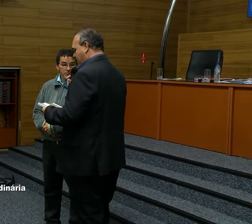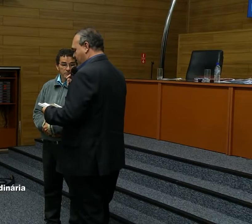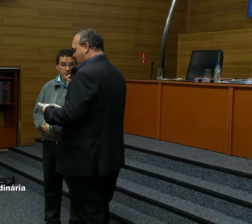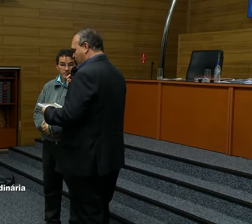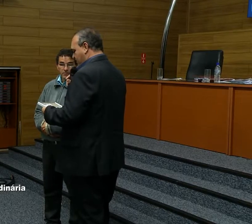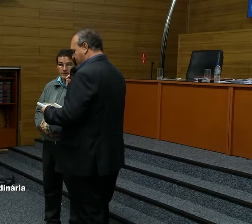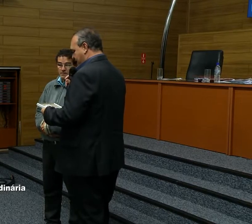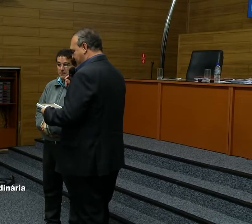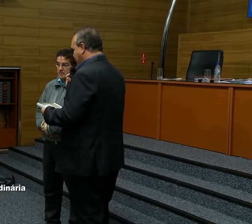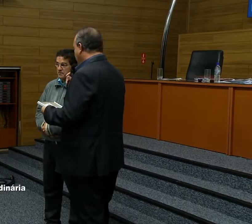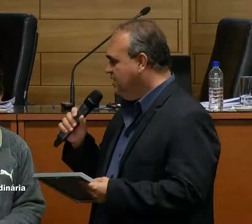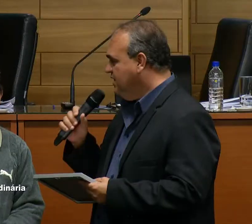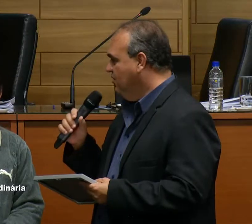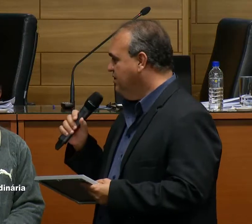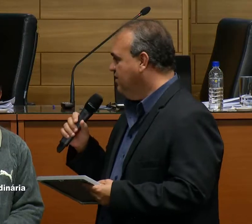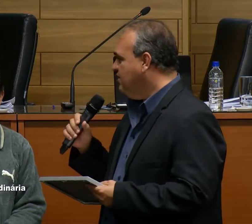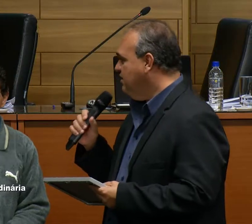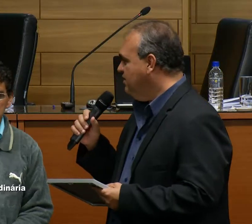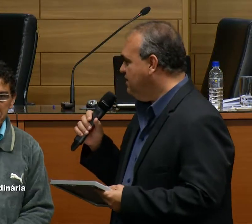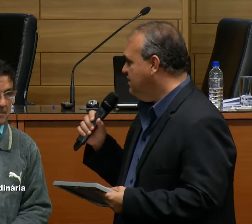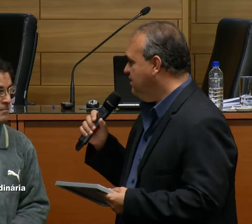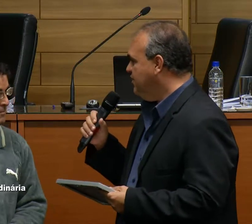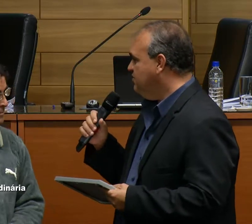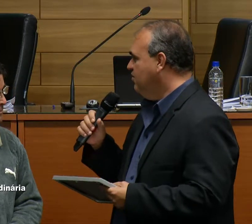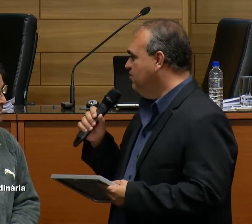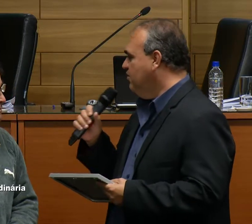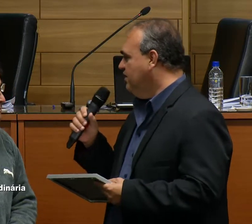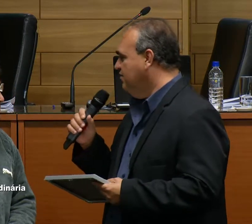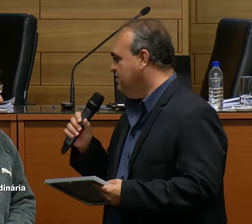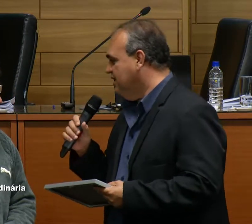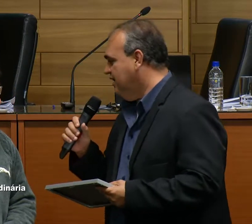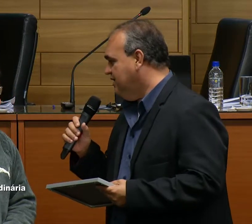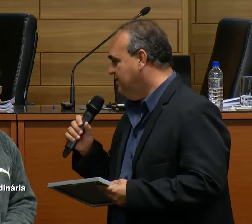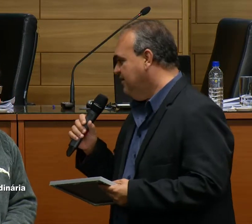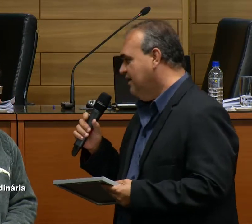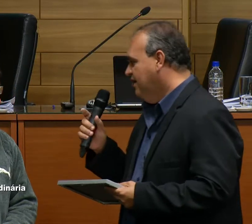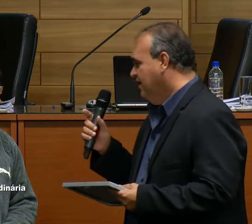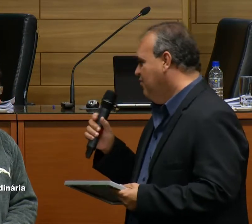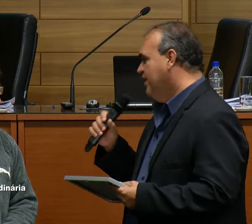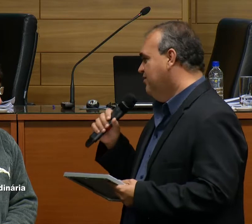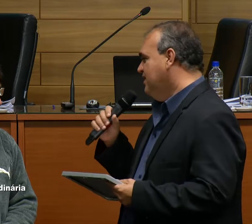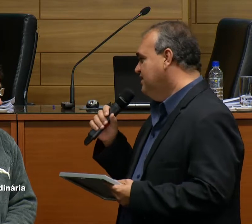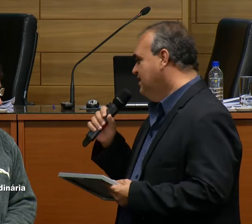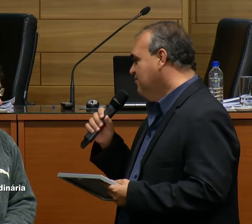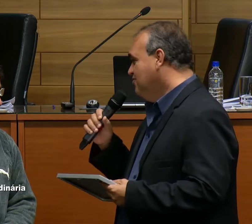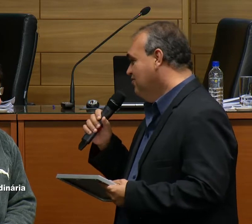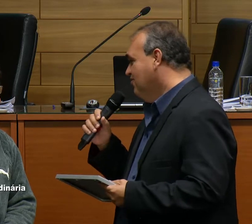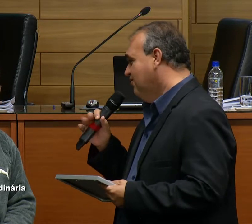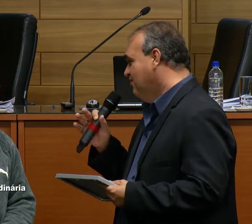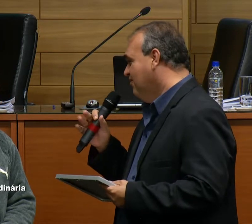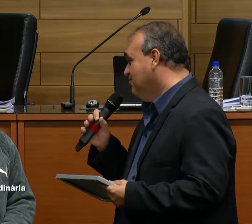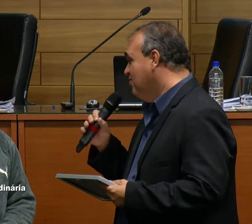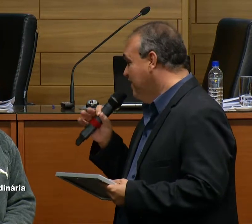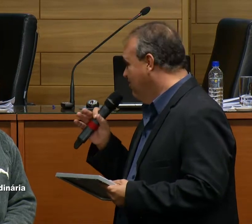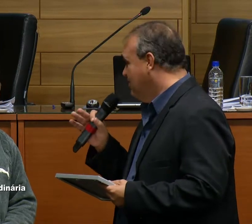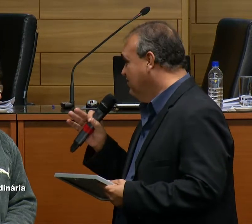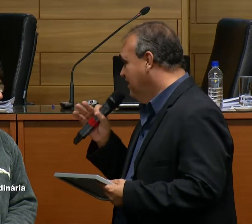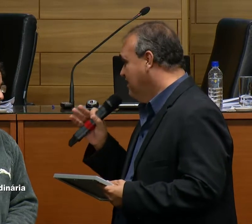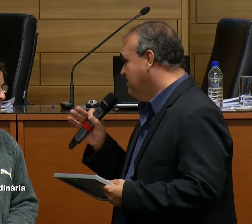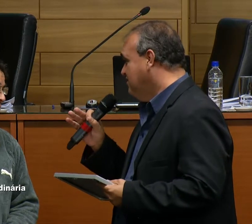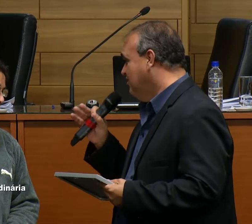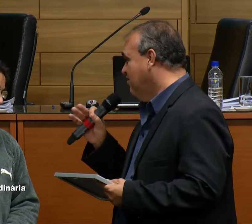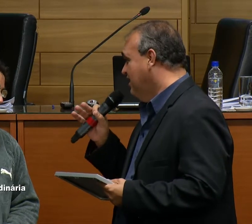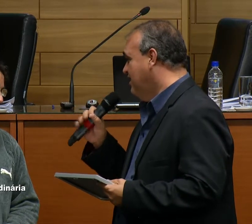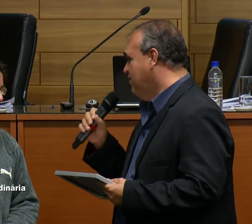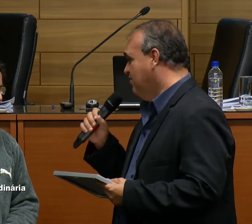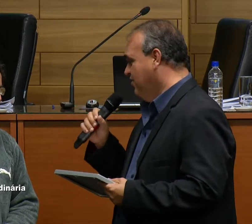Muita paz, muita saúde. Continue sendo essa pessoa humilde que você é. E parabéns. Você sabe que eu sou curto, eu sou amigo, você é um